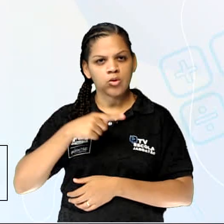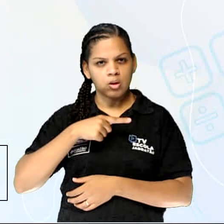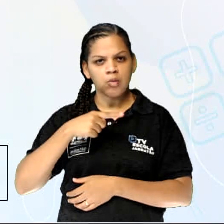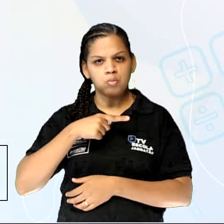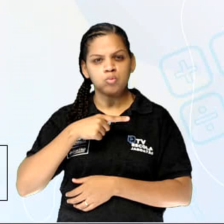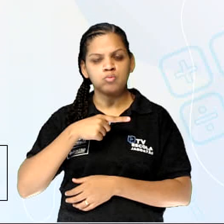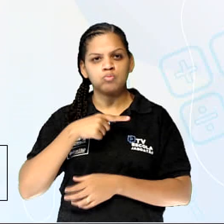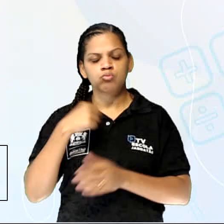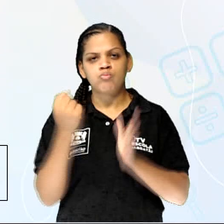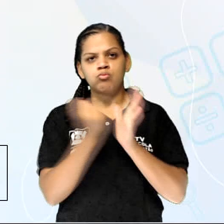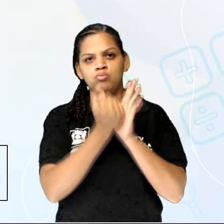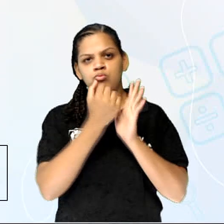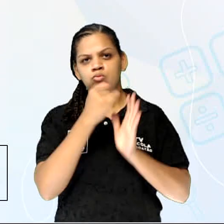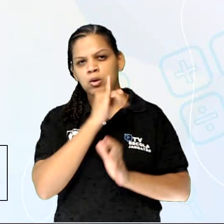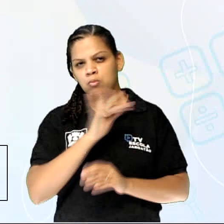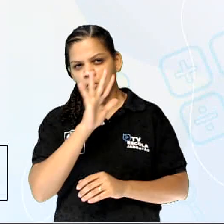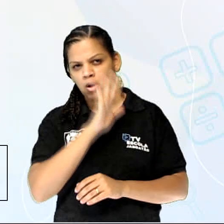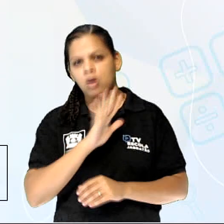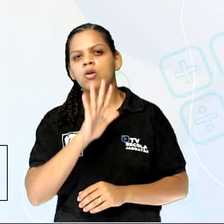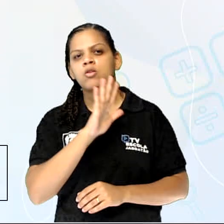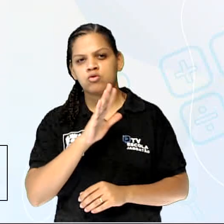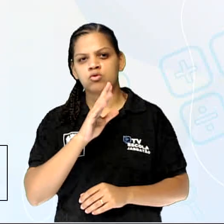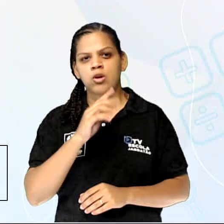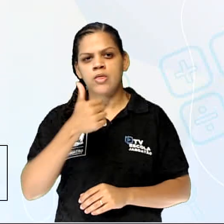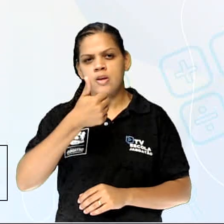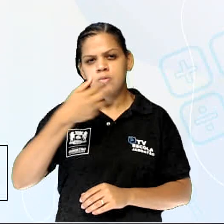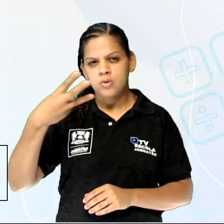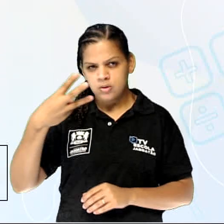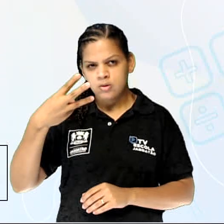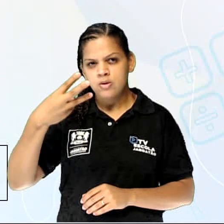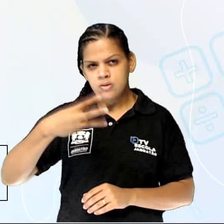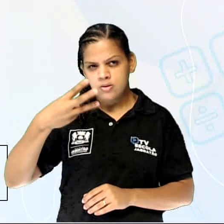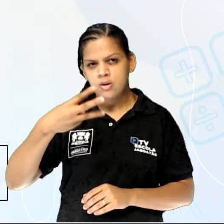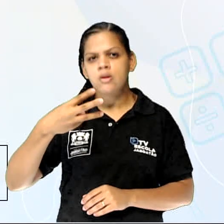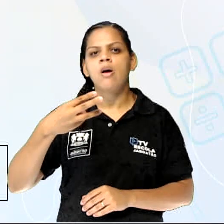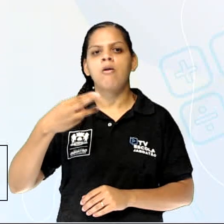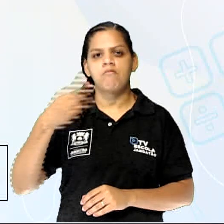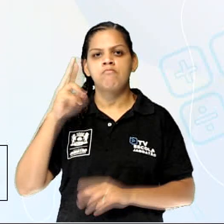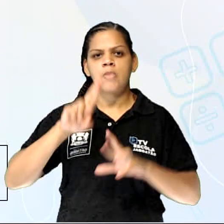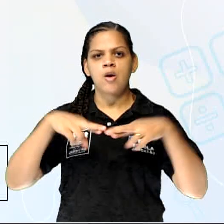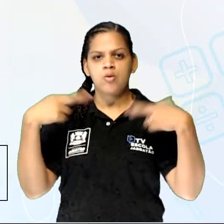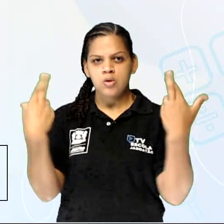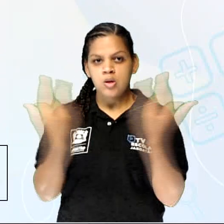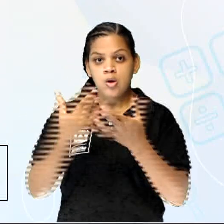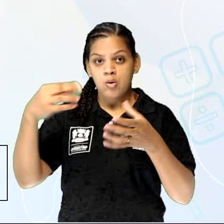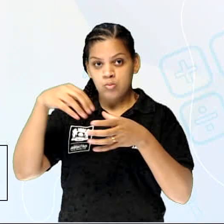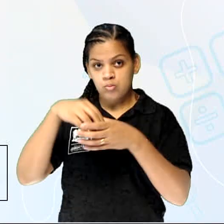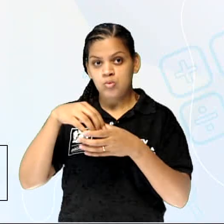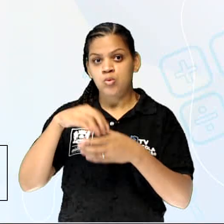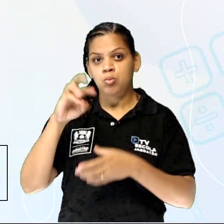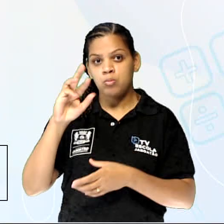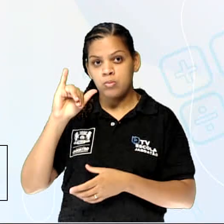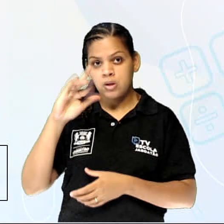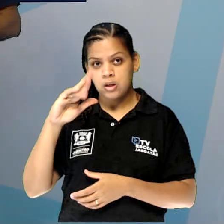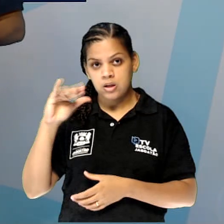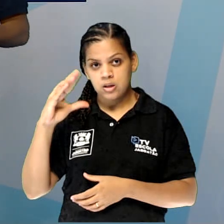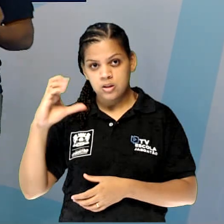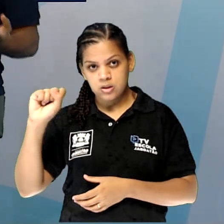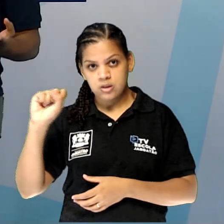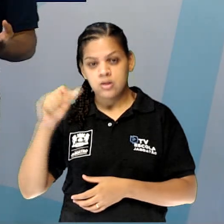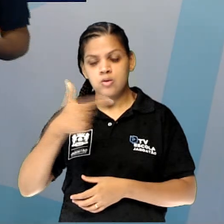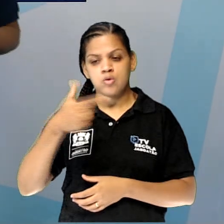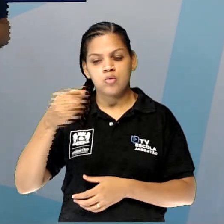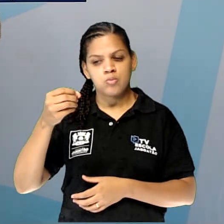da 13ª reunião de cúpula do BRICS em Nova Delhi, na Índia, em 2021. Por sinal, essa reunião